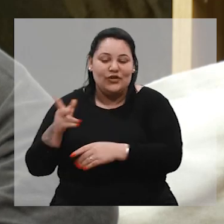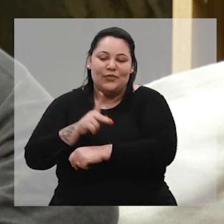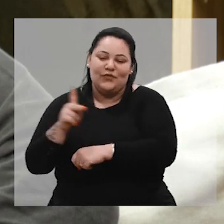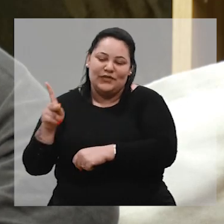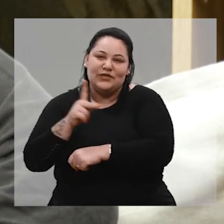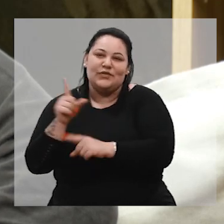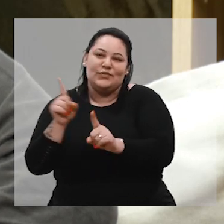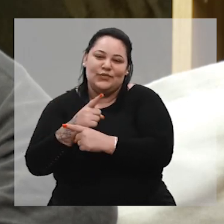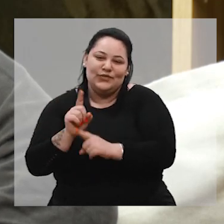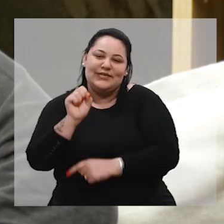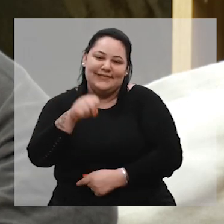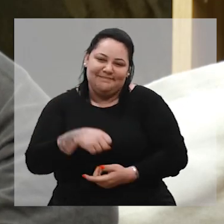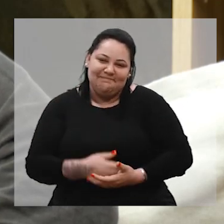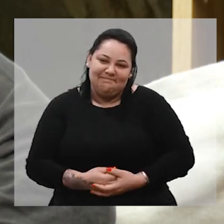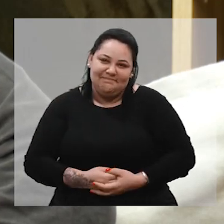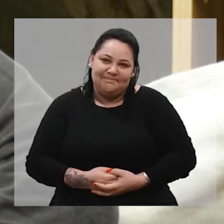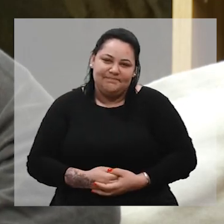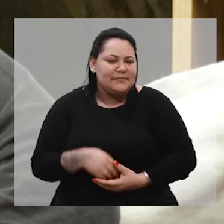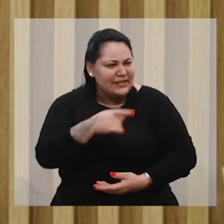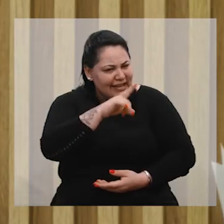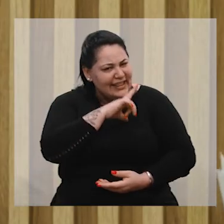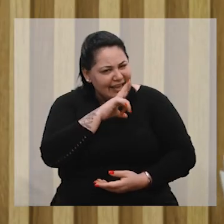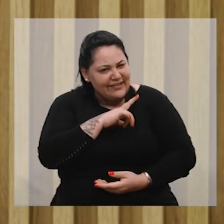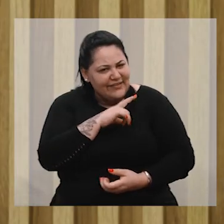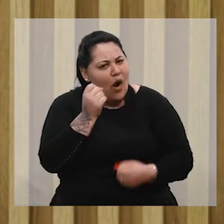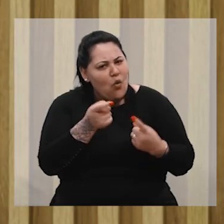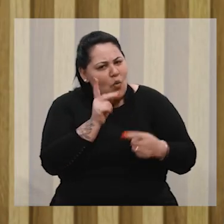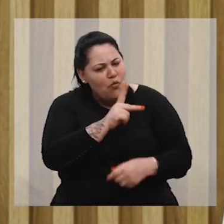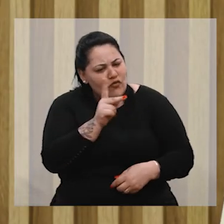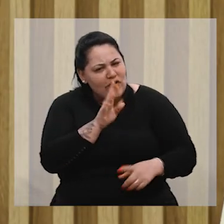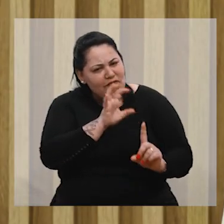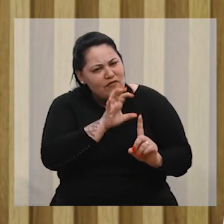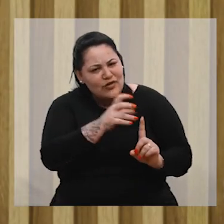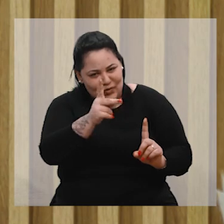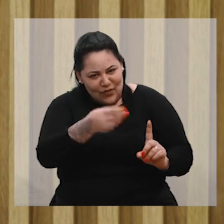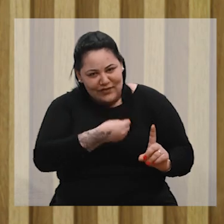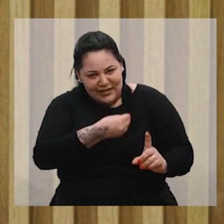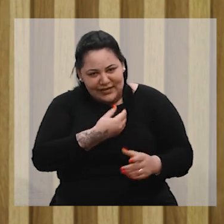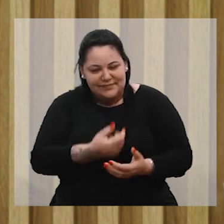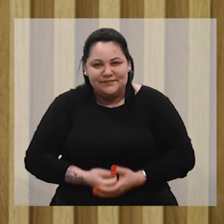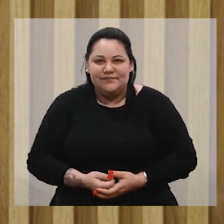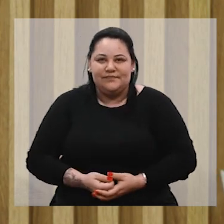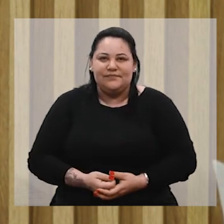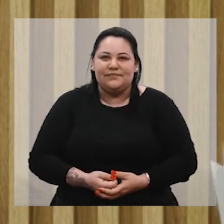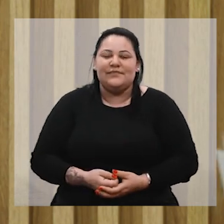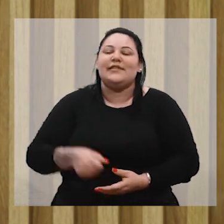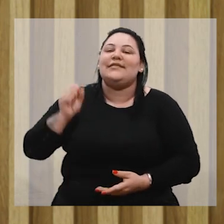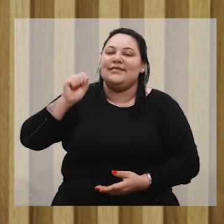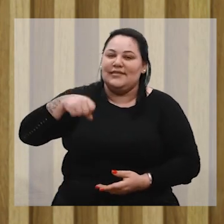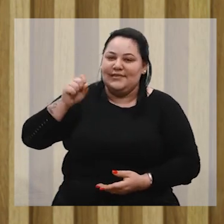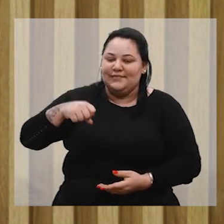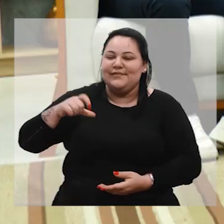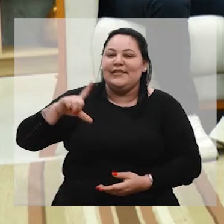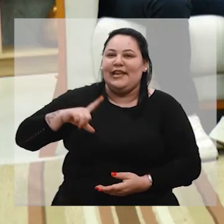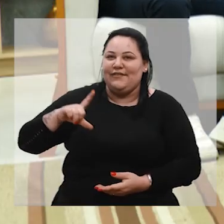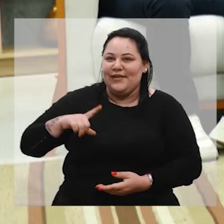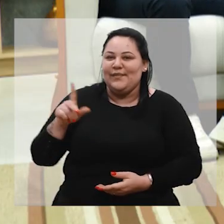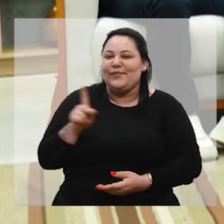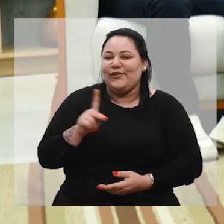e hoje ele é um professor de música. Andy, teve algum professor que influenciou a sua vida?